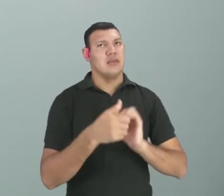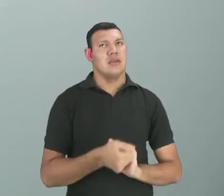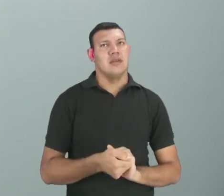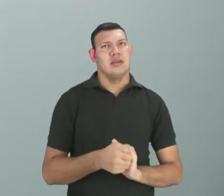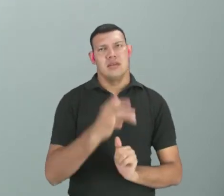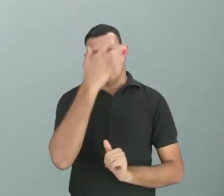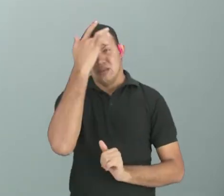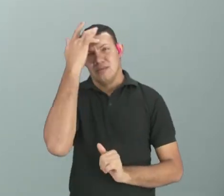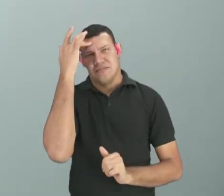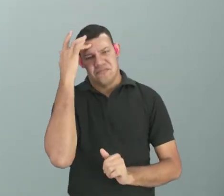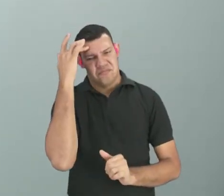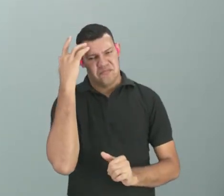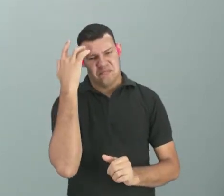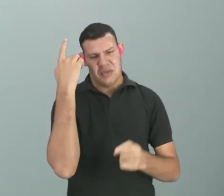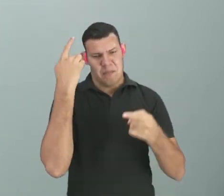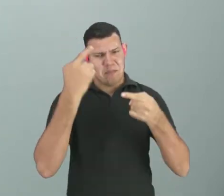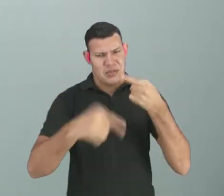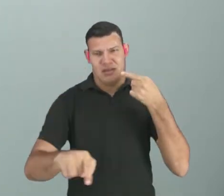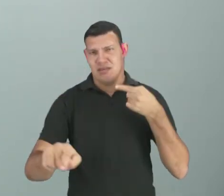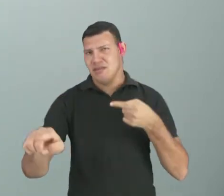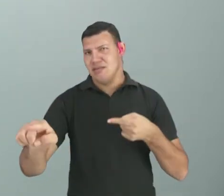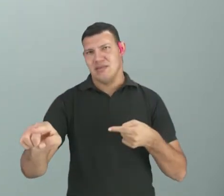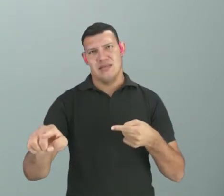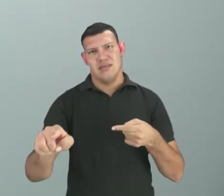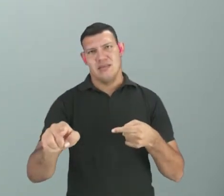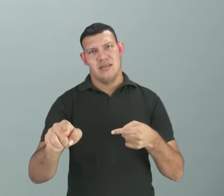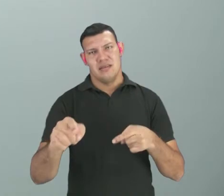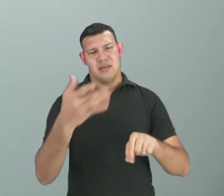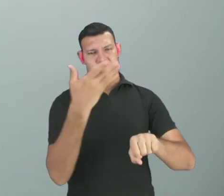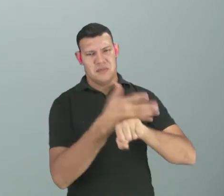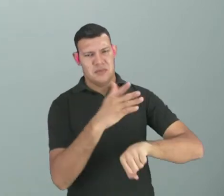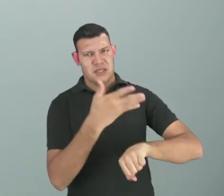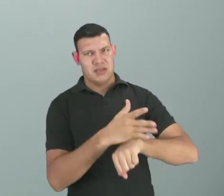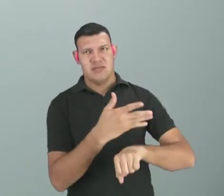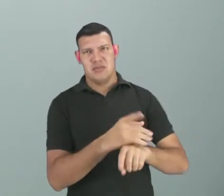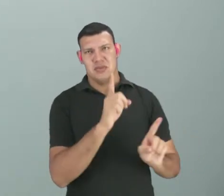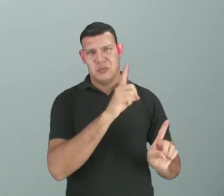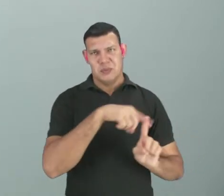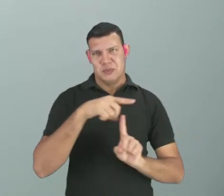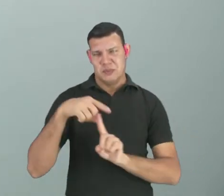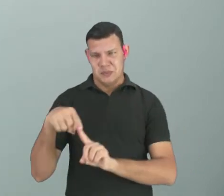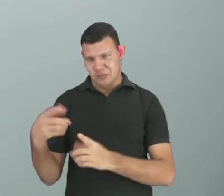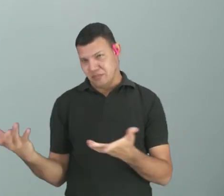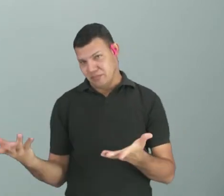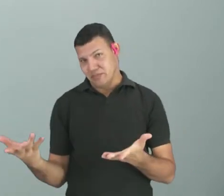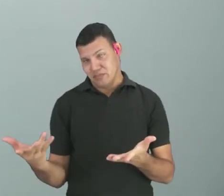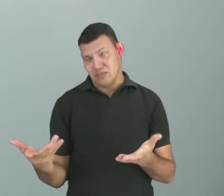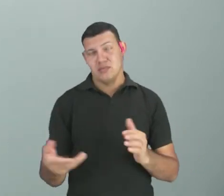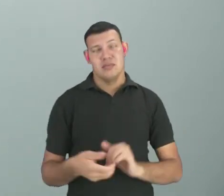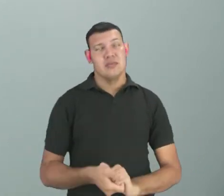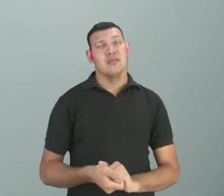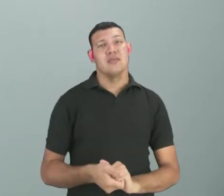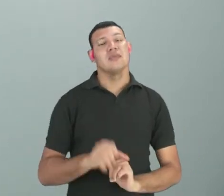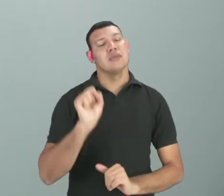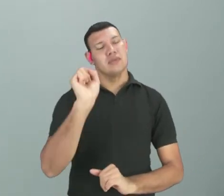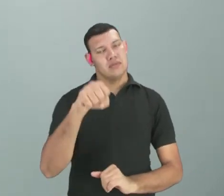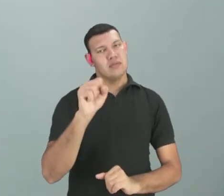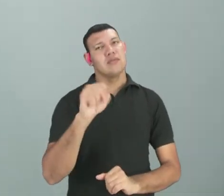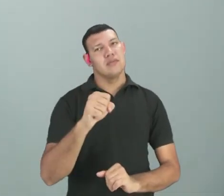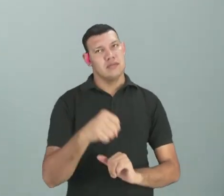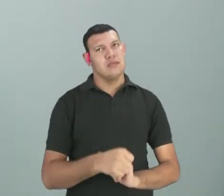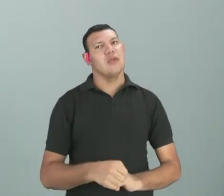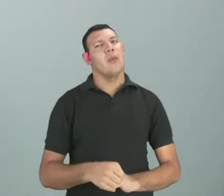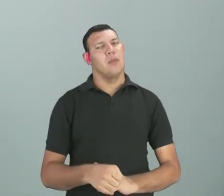uma pessoa não possa participar de uma tal modalidade por não se encaixar no padrão. Pode sim